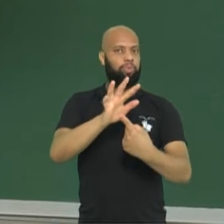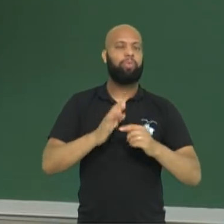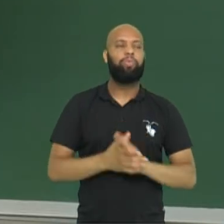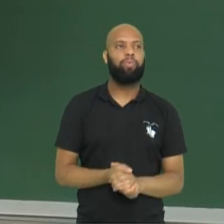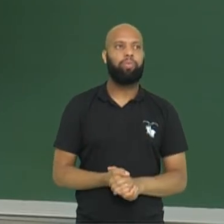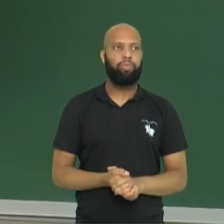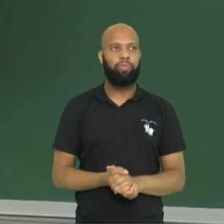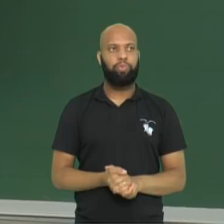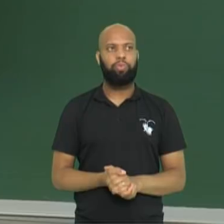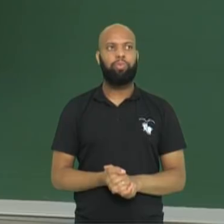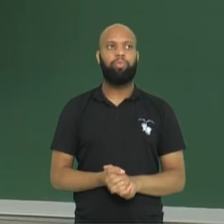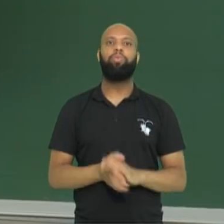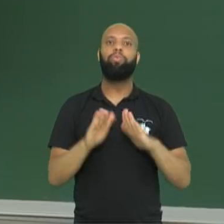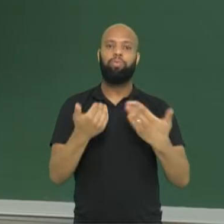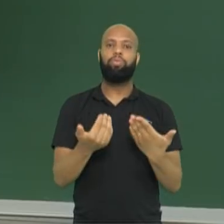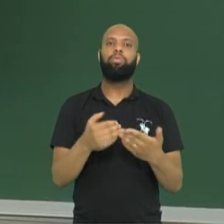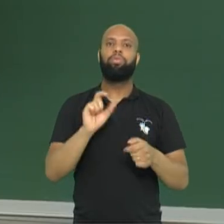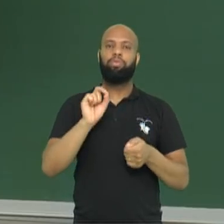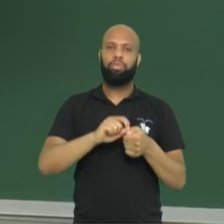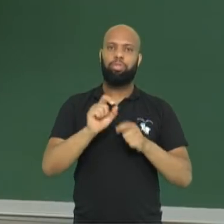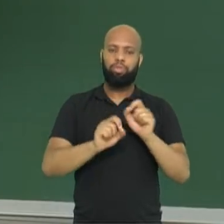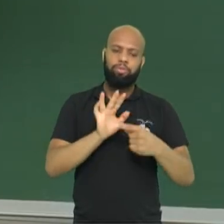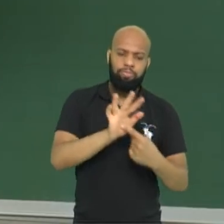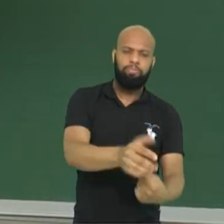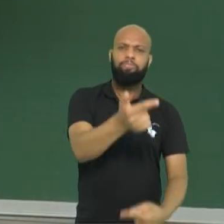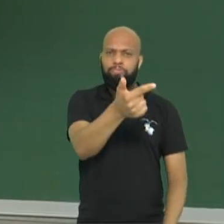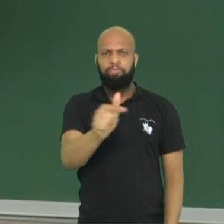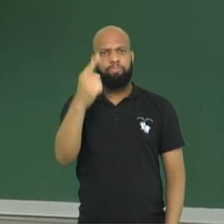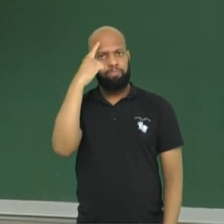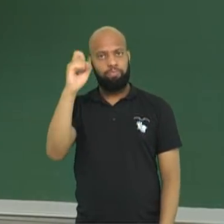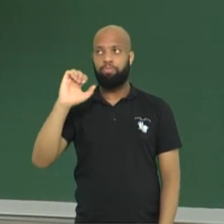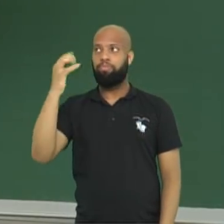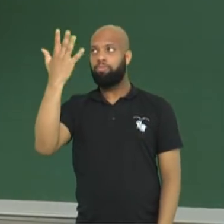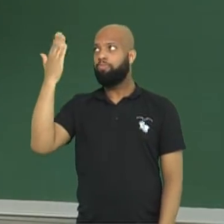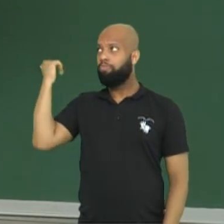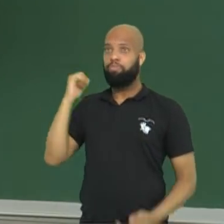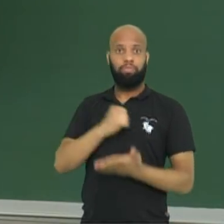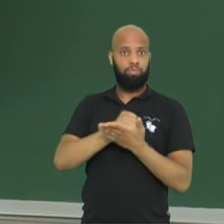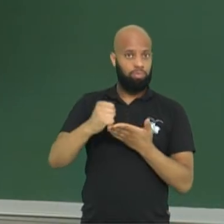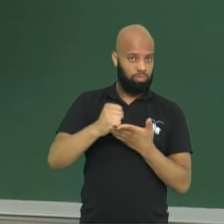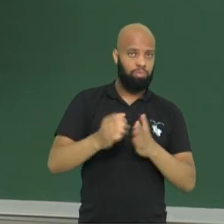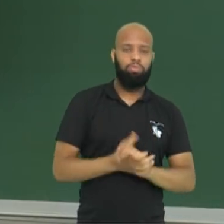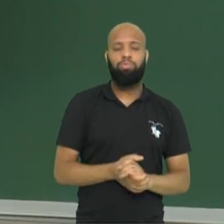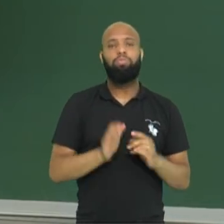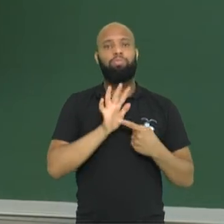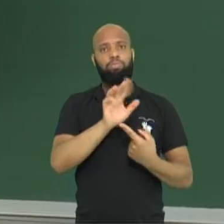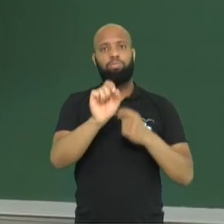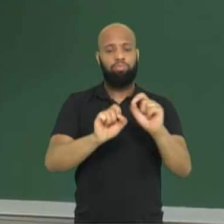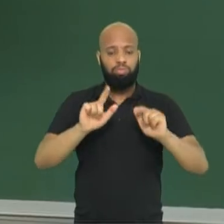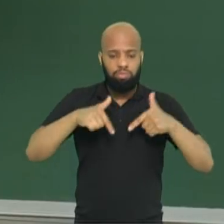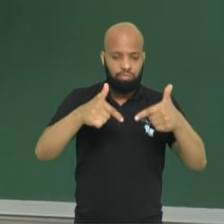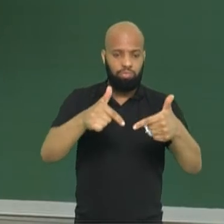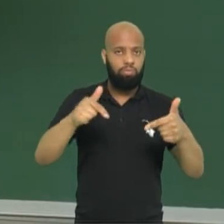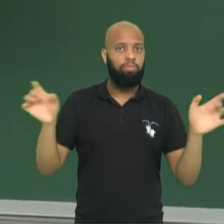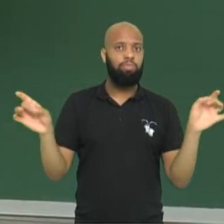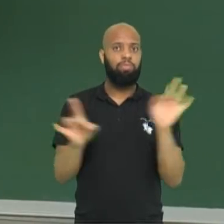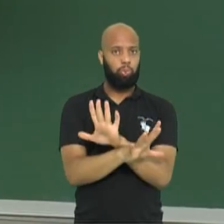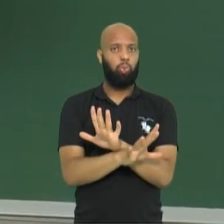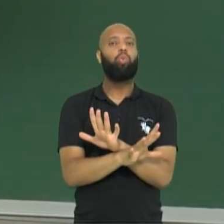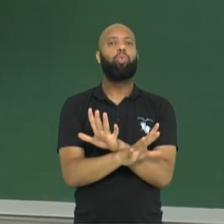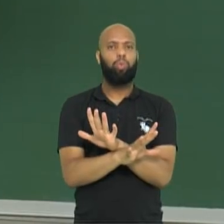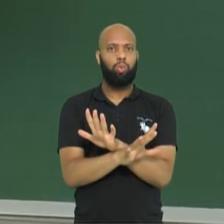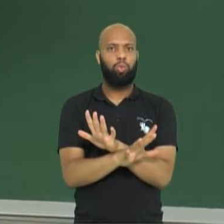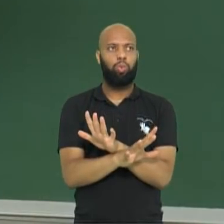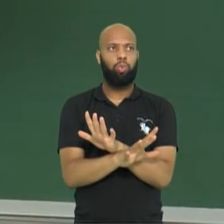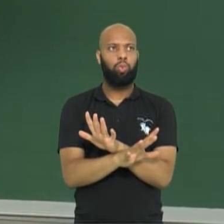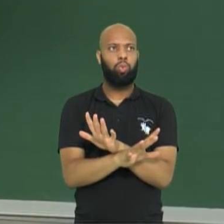indicativo. Eles reforçam, então, a ideia de um fato ocorrido no passado, indicando que a ação foi concluída. Quando